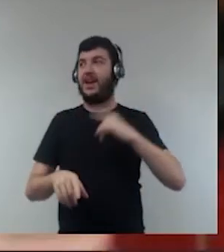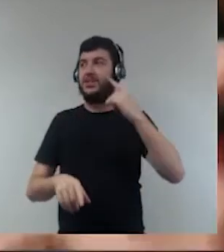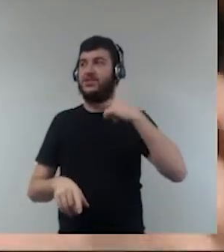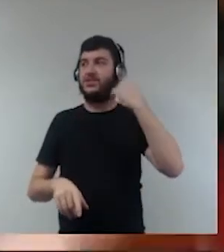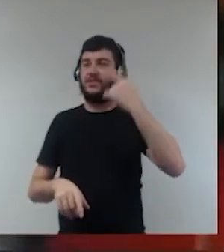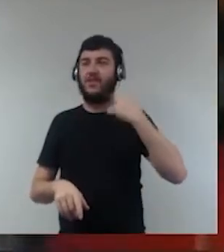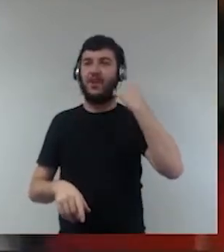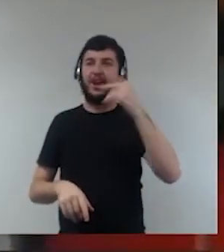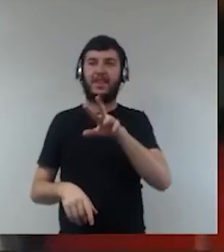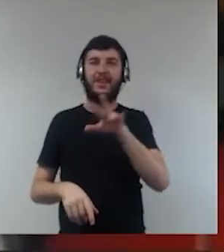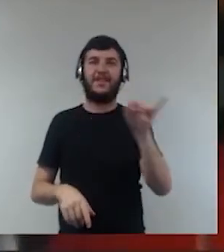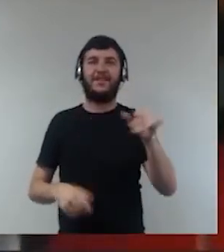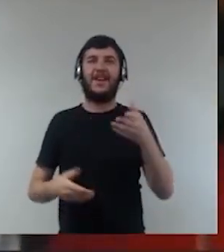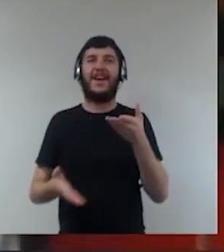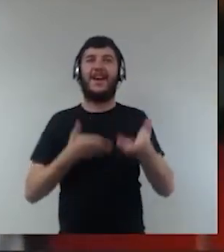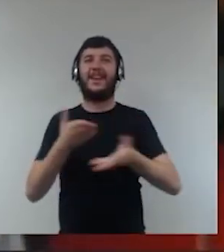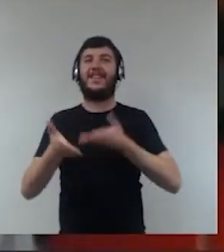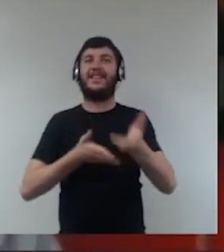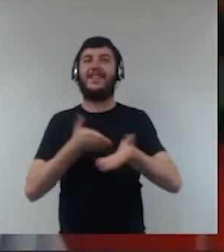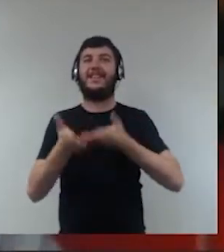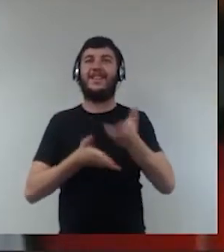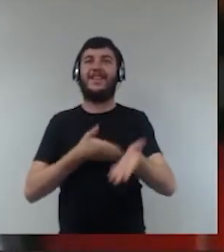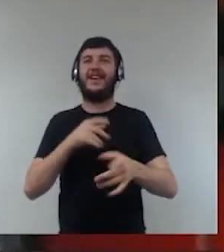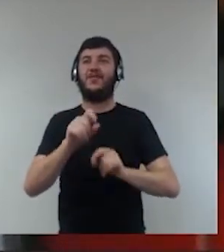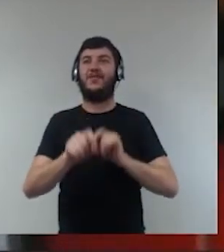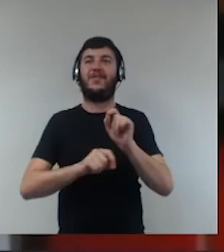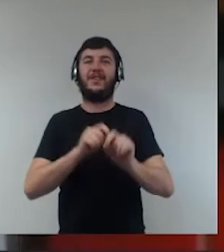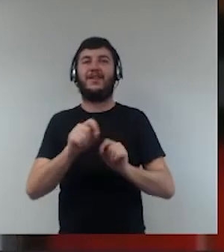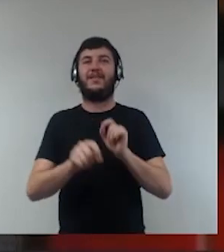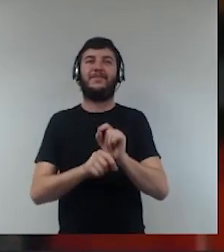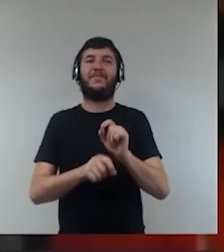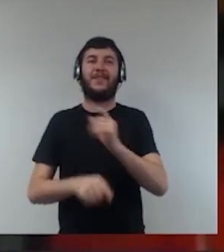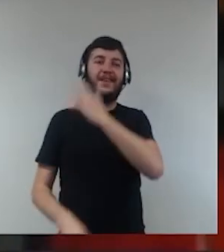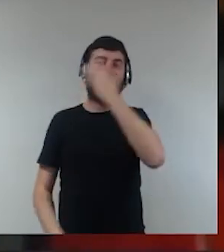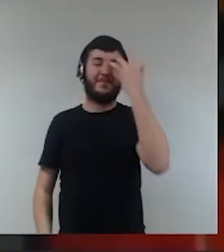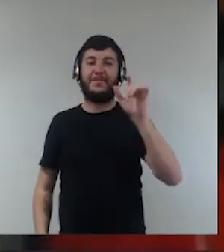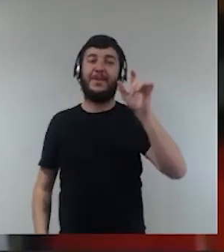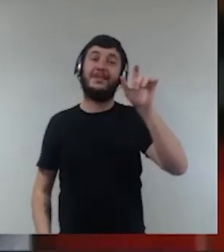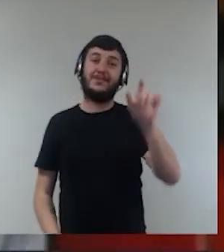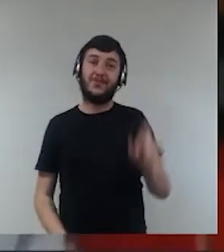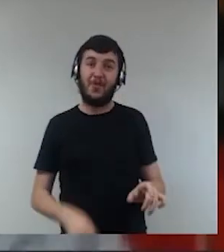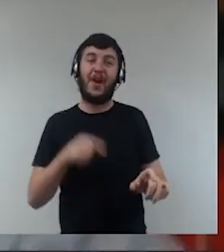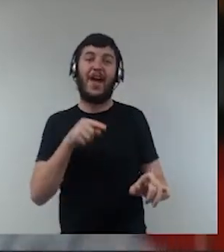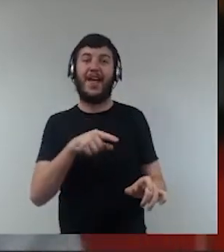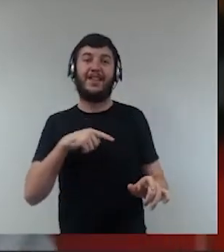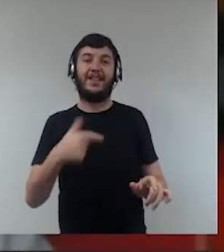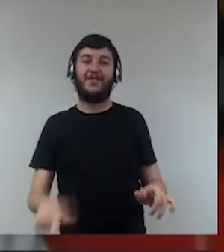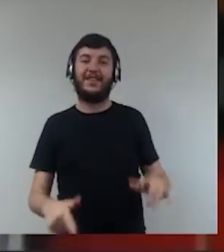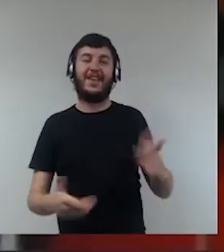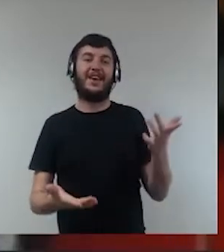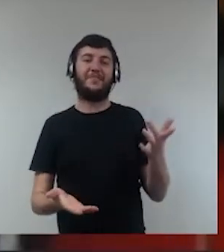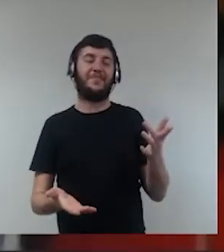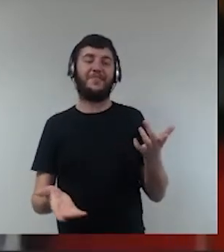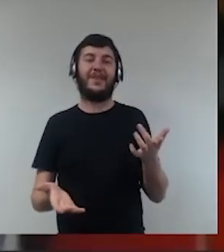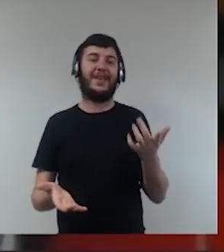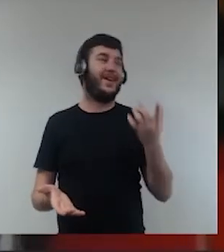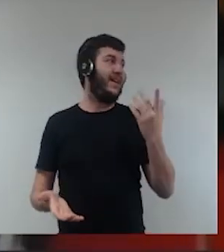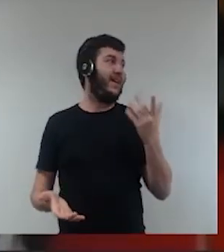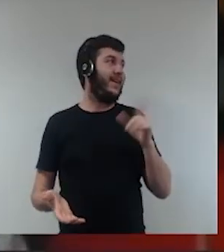ela continua tendo que atender o cliente que não tem essa realidade virtual. A pergunta que eu faço a vocês, assim,